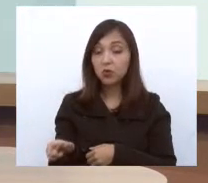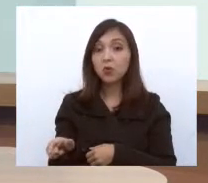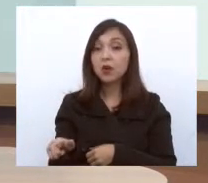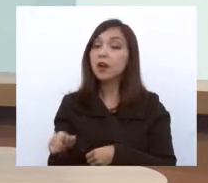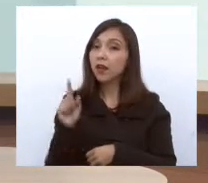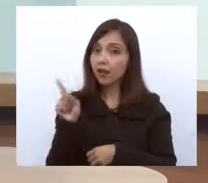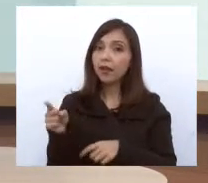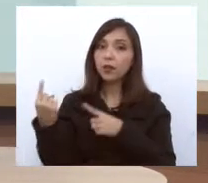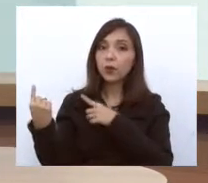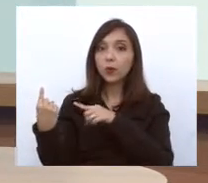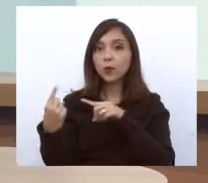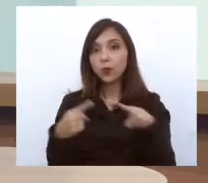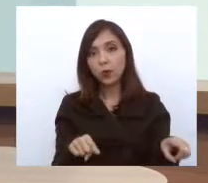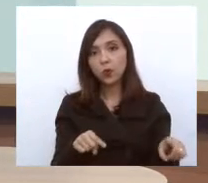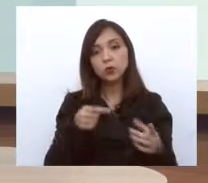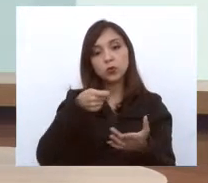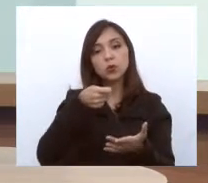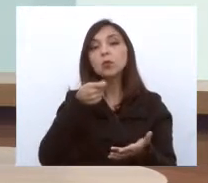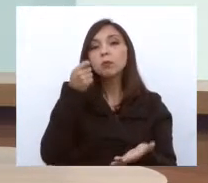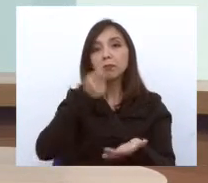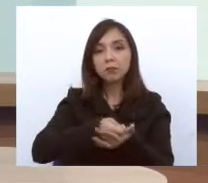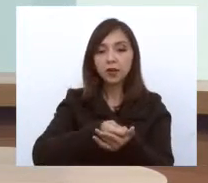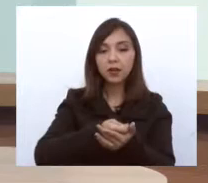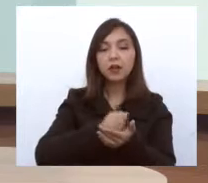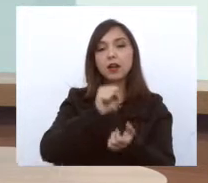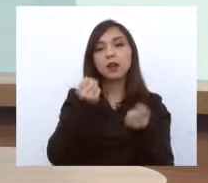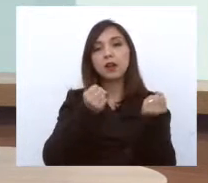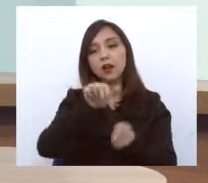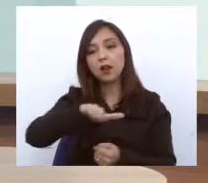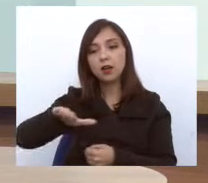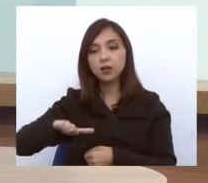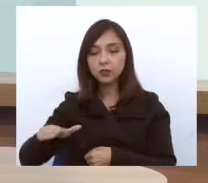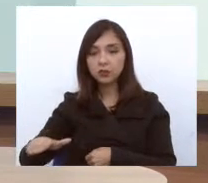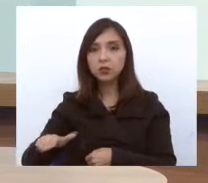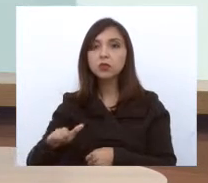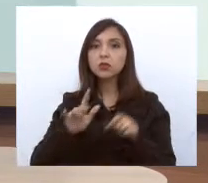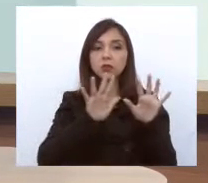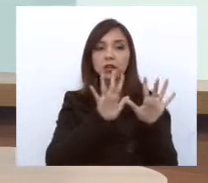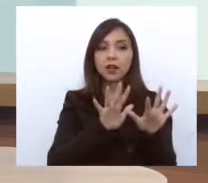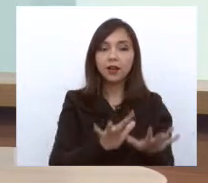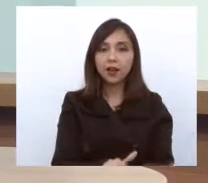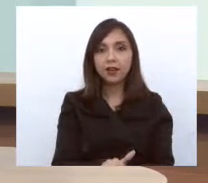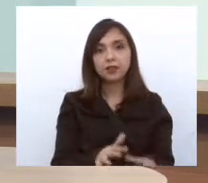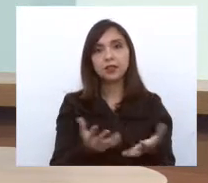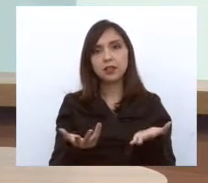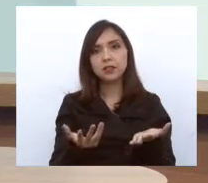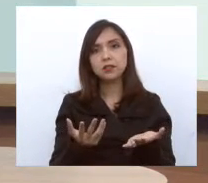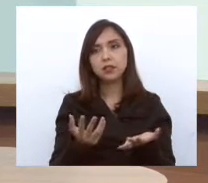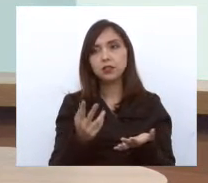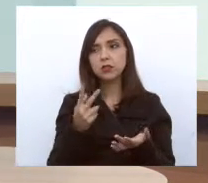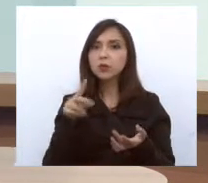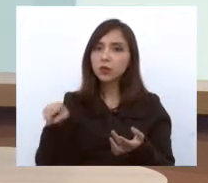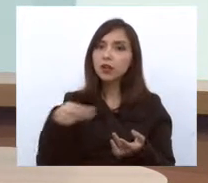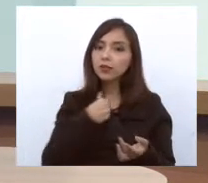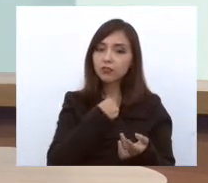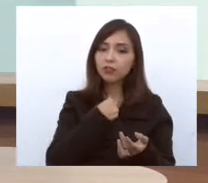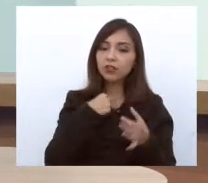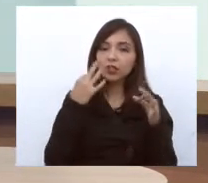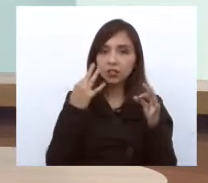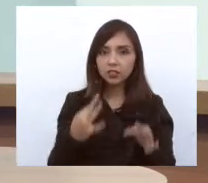é contra nós cobrarmos estacionamento para cadastrados que parem na vaga